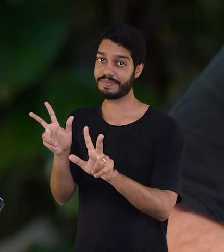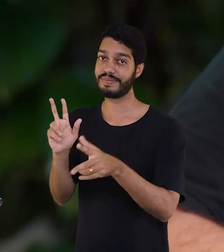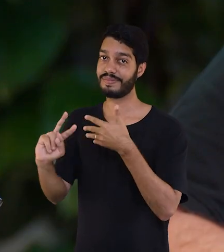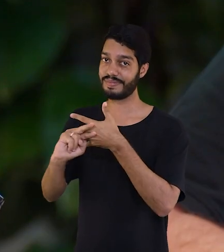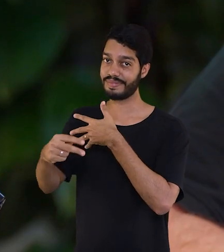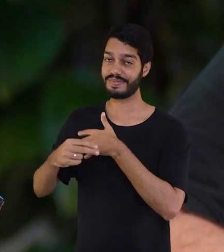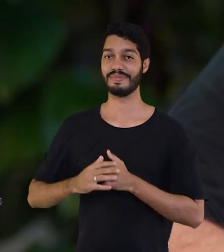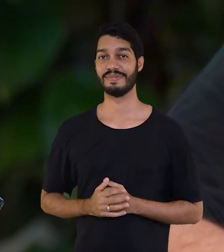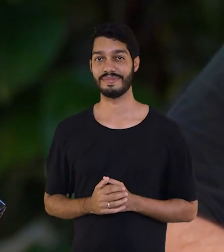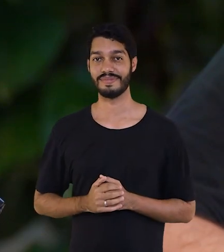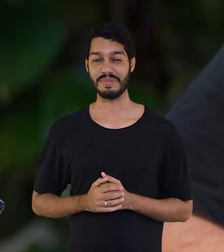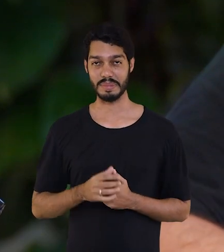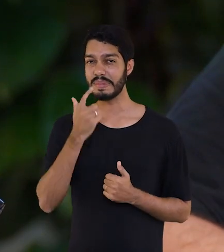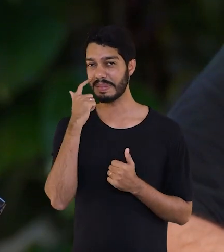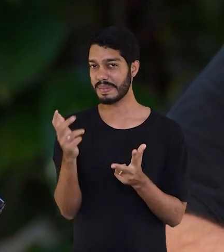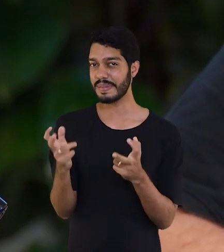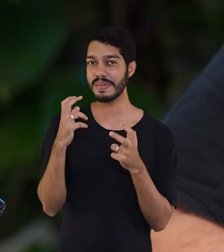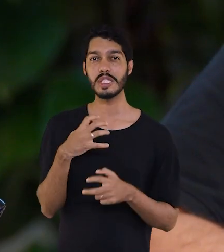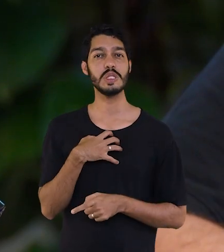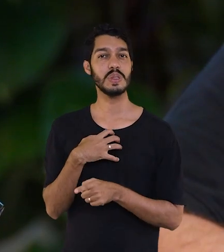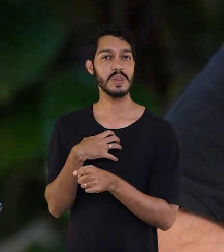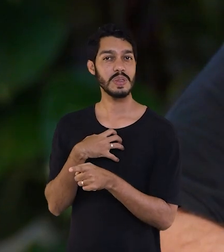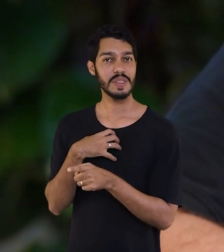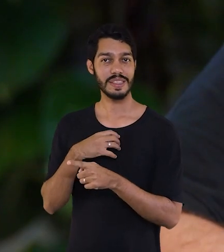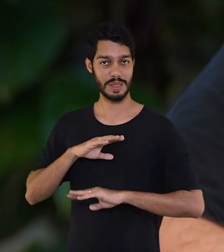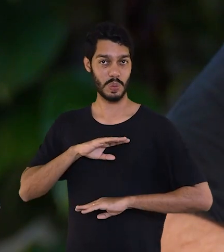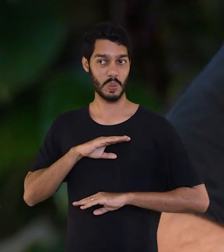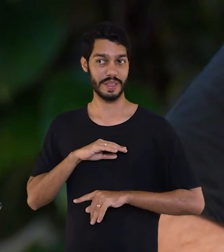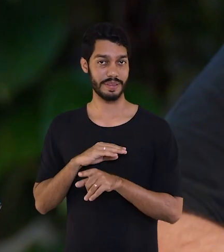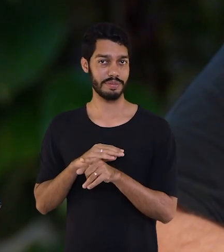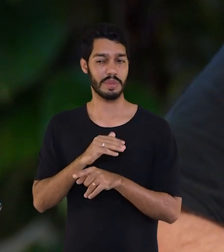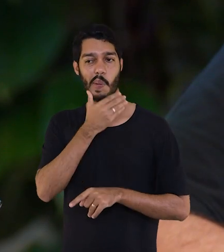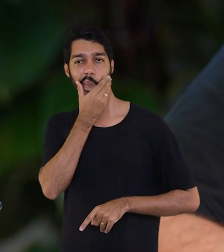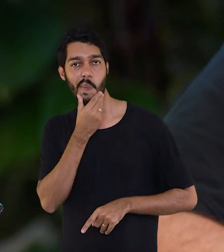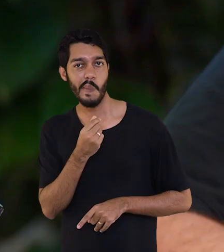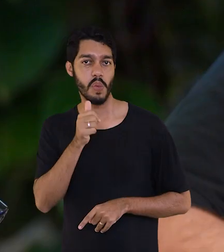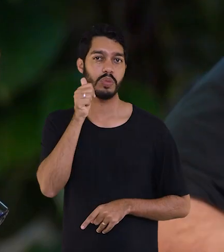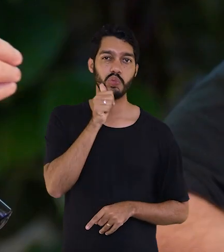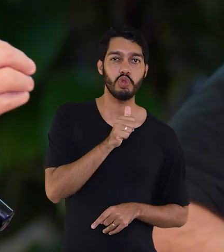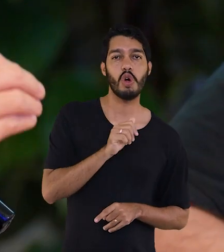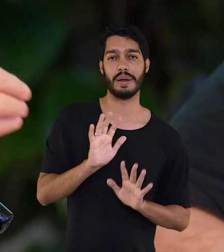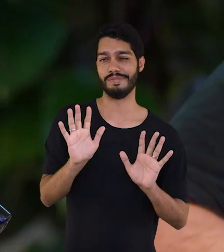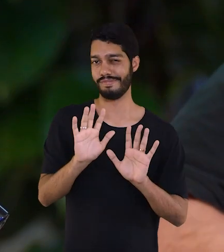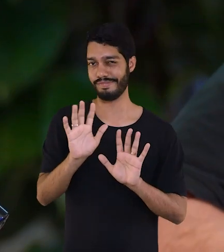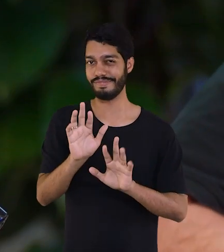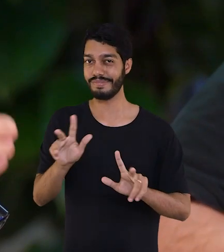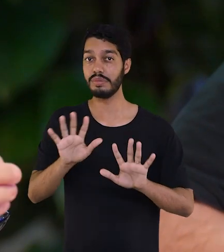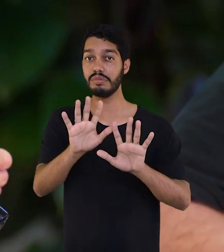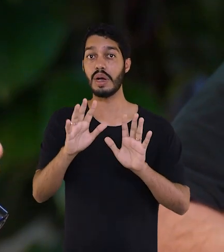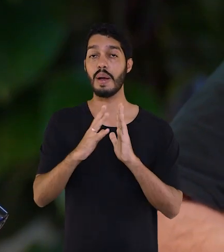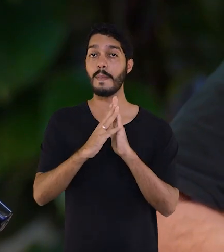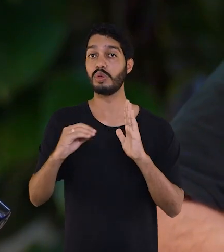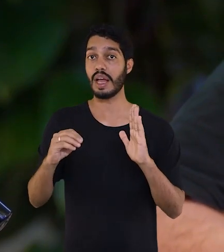seria diferente. E aí, se vocês pararem para perceber, esse tipo de situação, né, não simplesmente do homem e da mulher em um